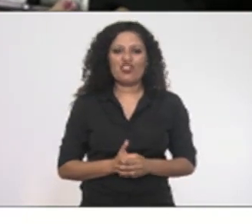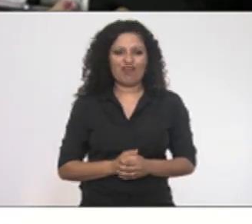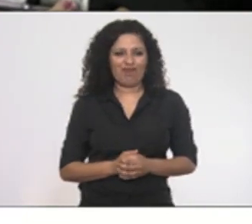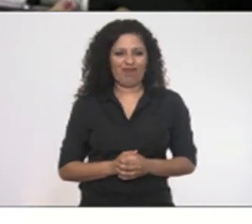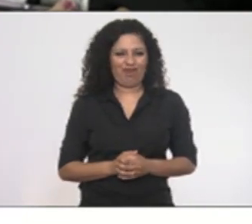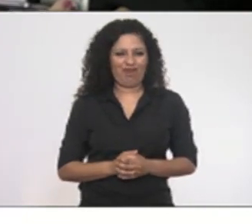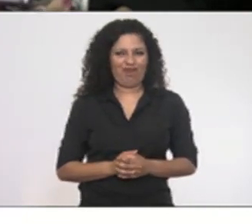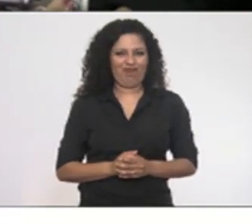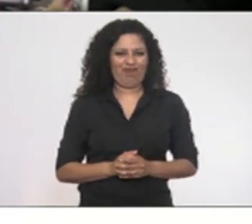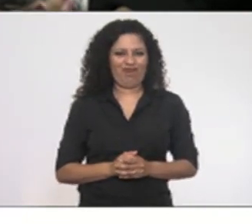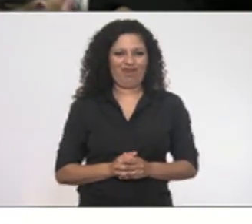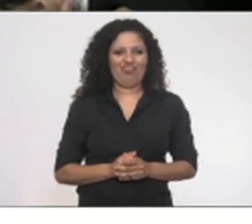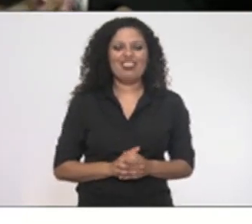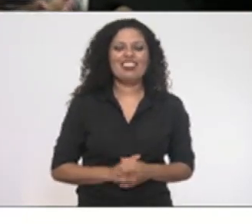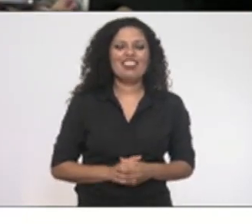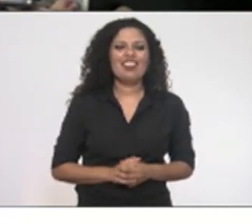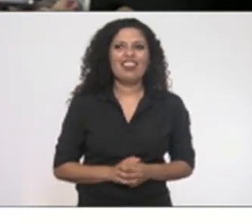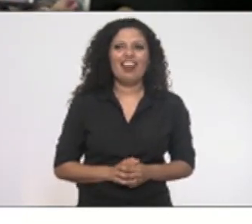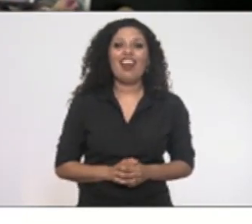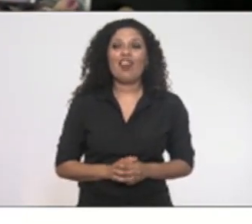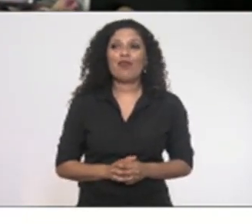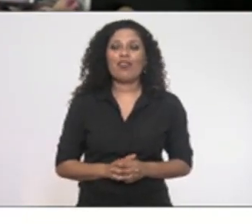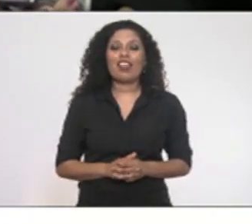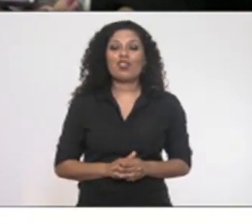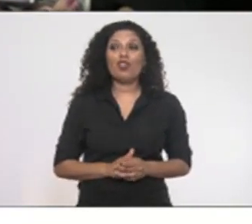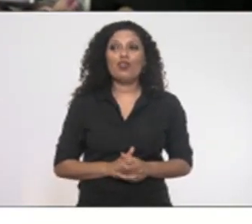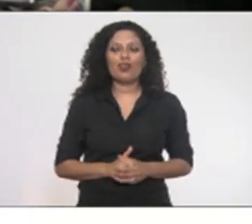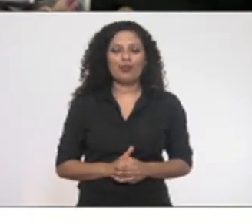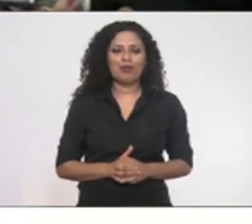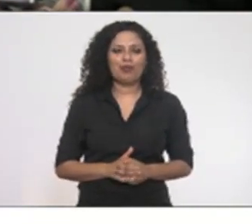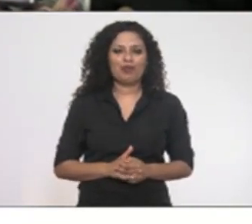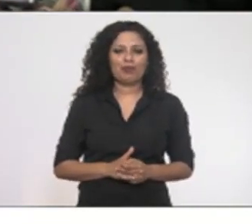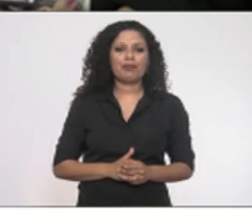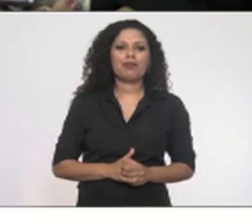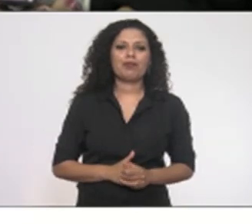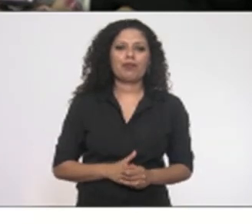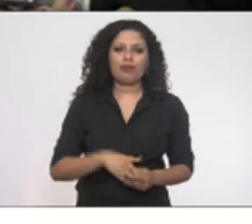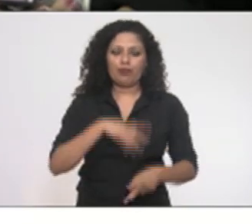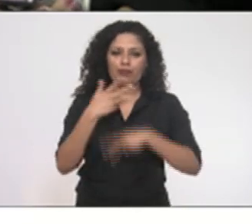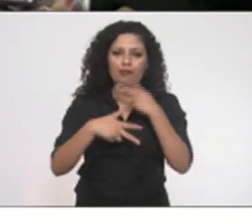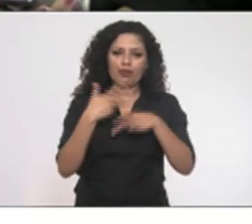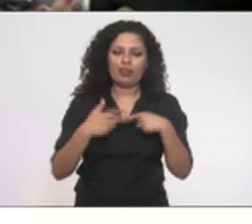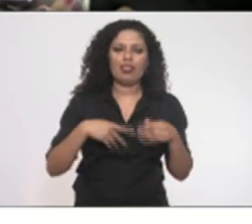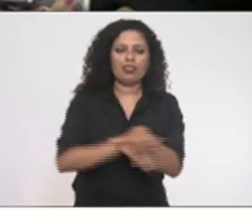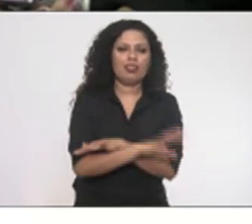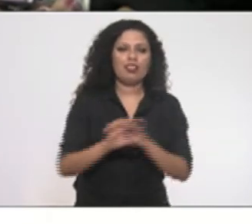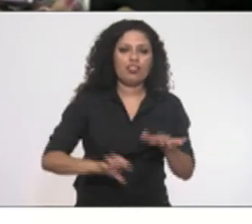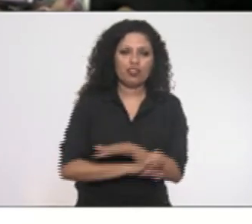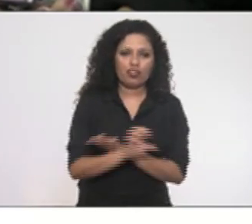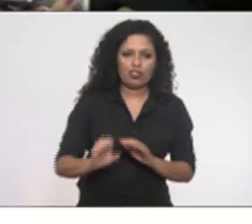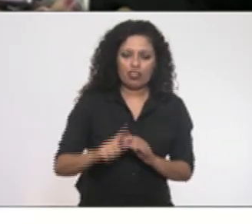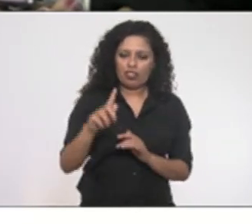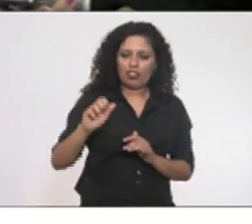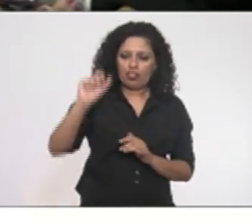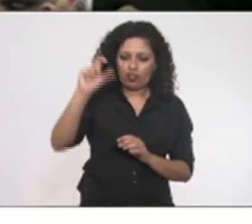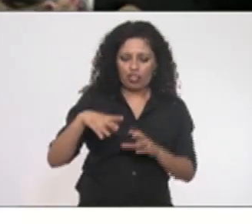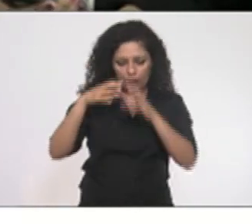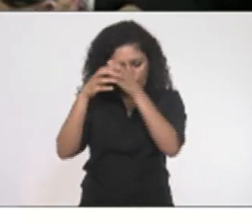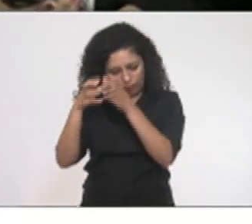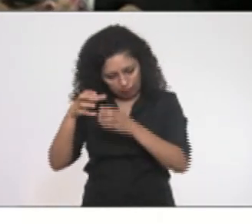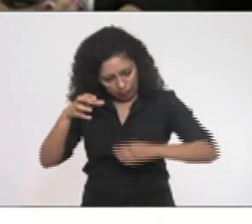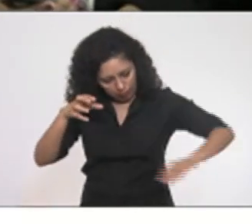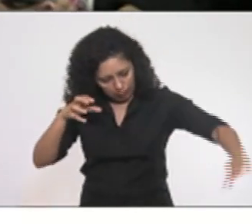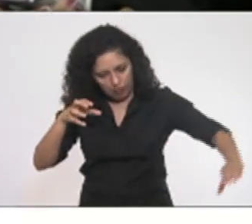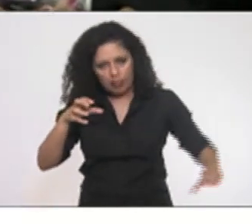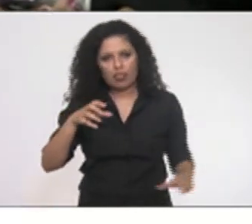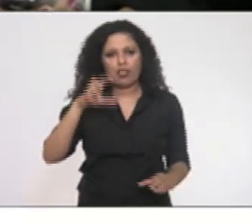E aquilo que eu falei que é restringir situações de transações entre comercializadores e concessionários de distribuição de gás canalizado que sejam partes relacionadas, é o Zé